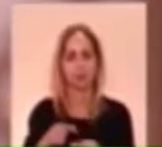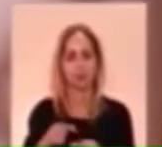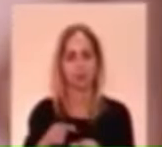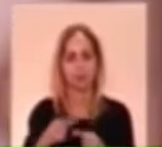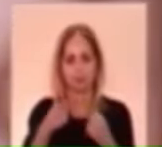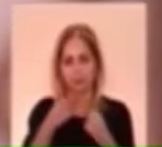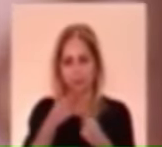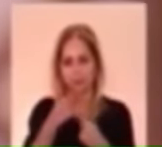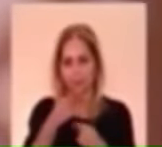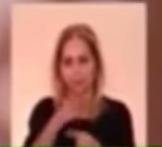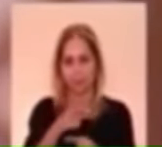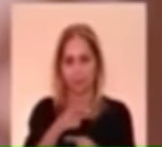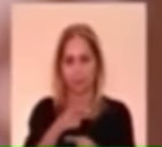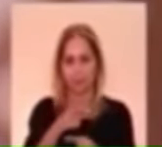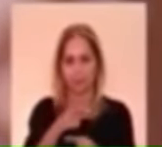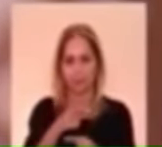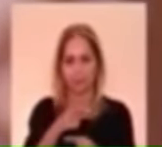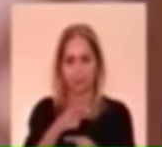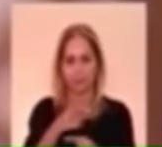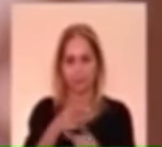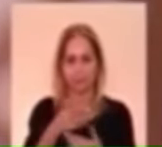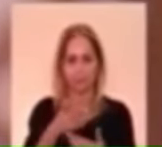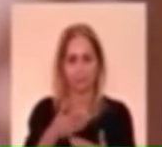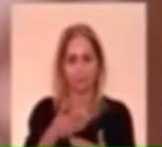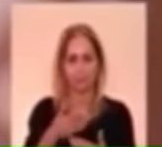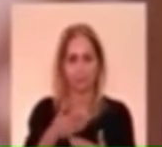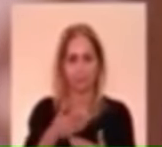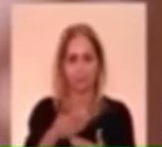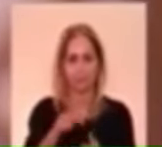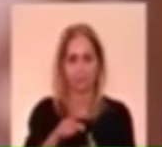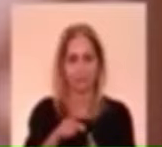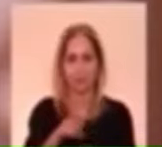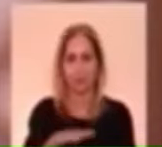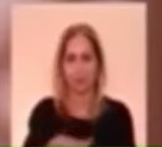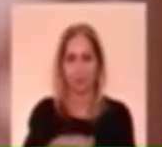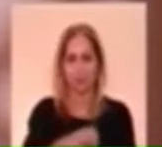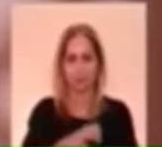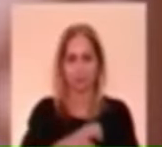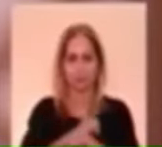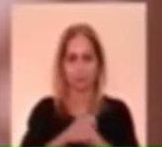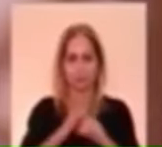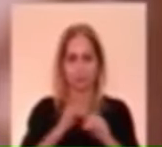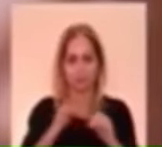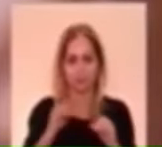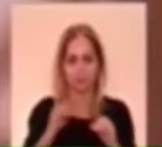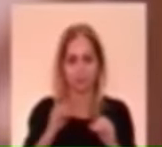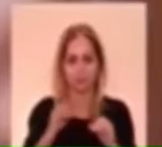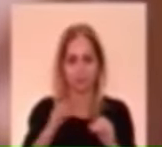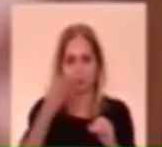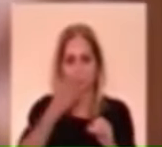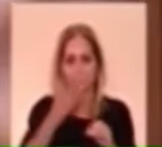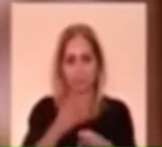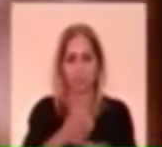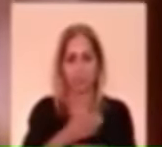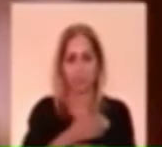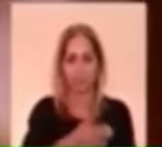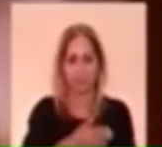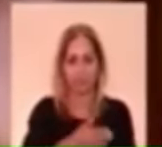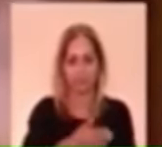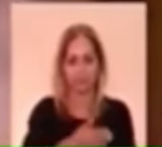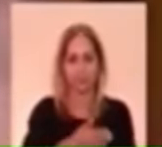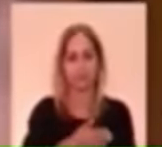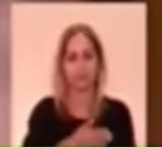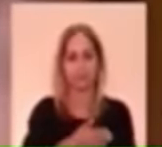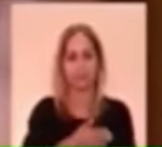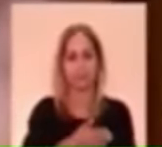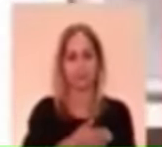aproximando daquilo que realmente sucede nos tribunais que não tem nada que ver e com o mundo da ficção